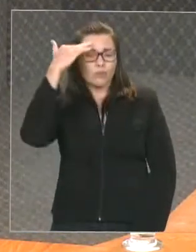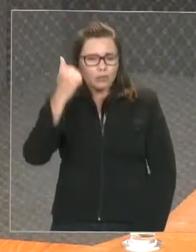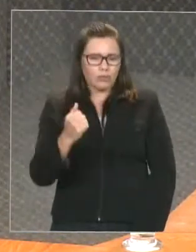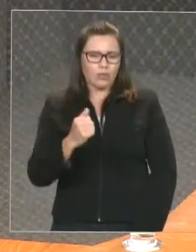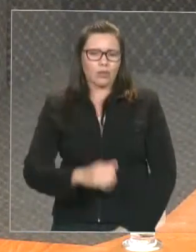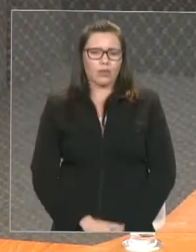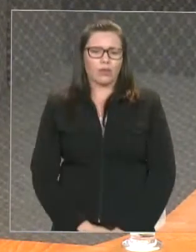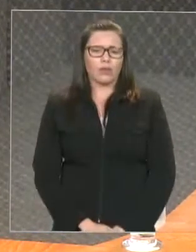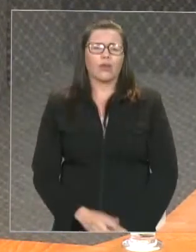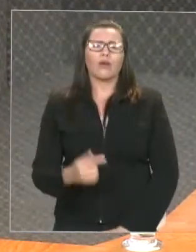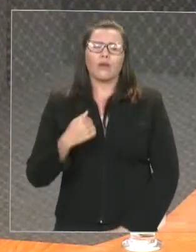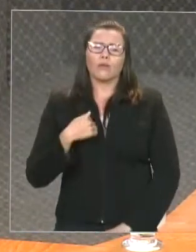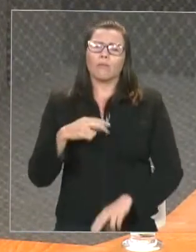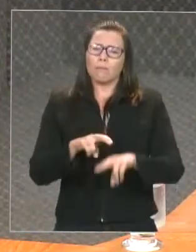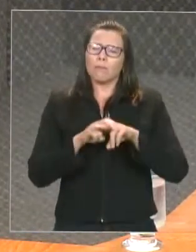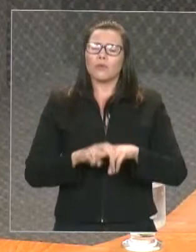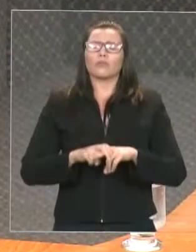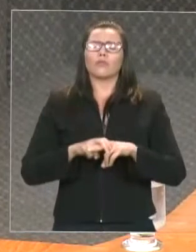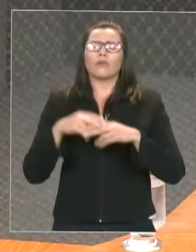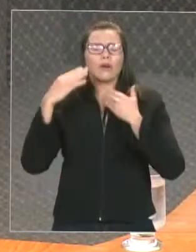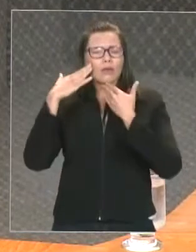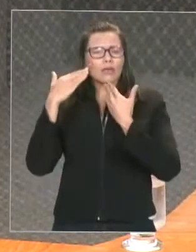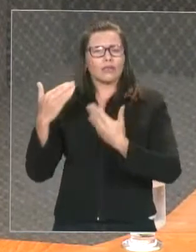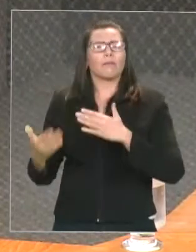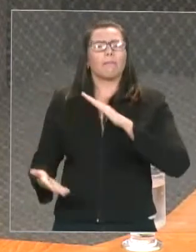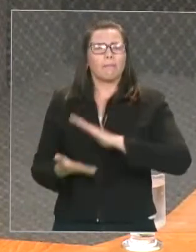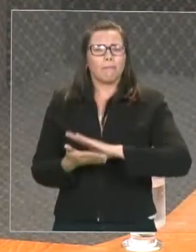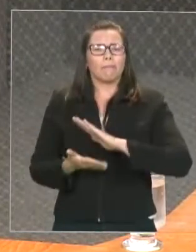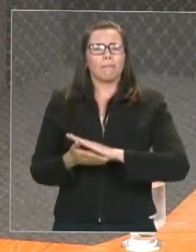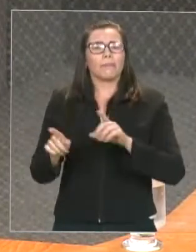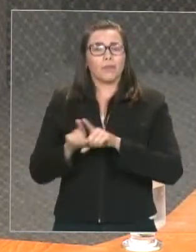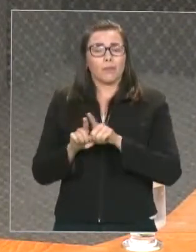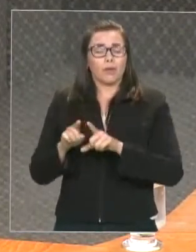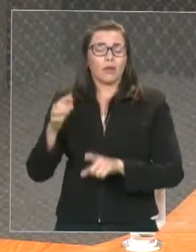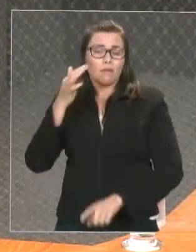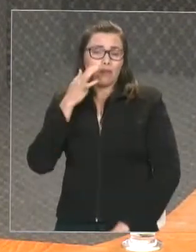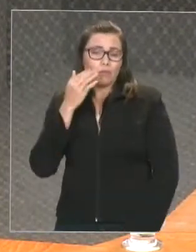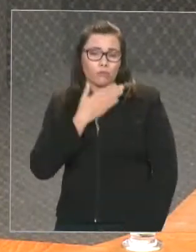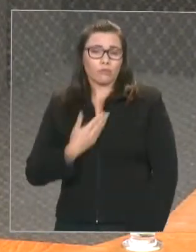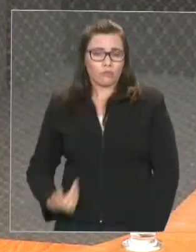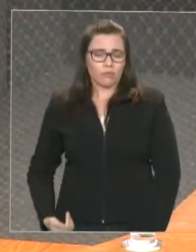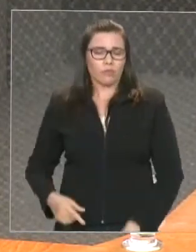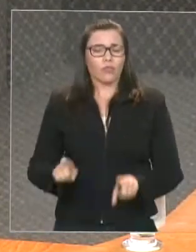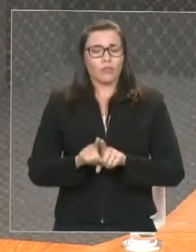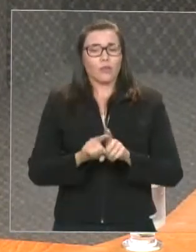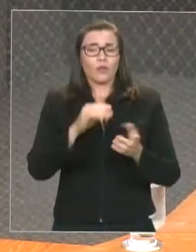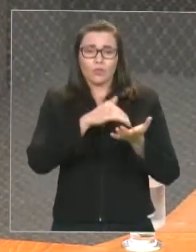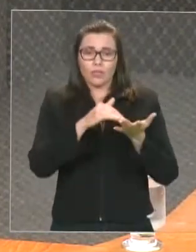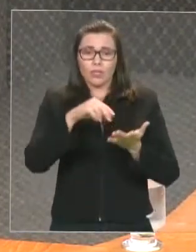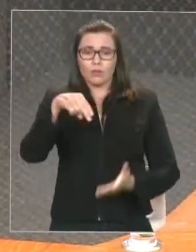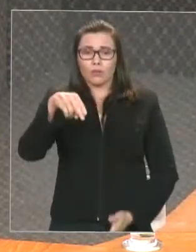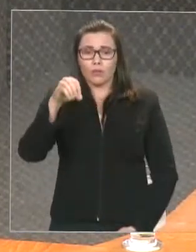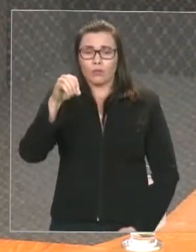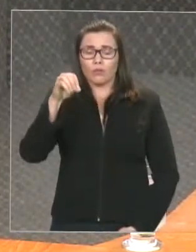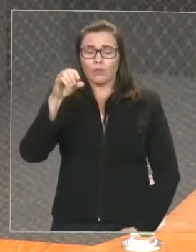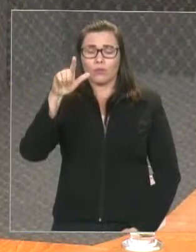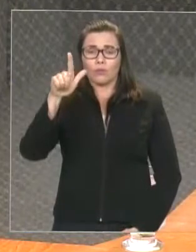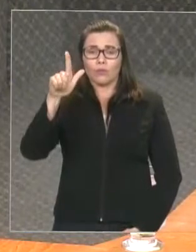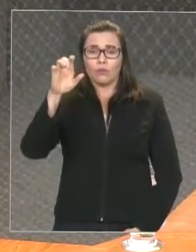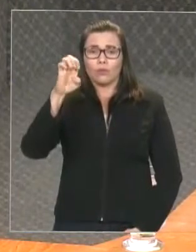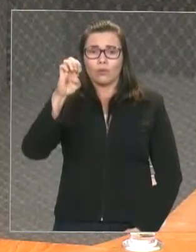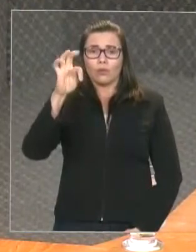pedido nosso. A gente quer agradecer e parabenizar ao governador Flávio Dino, ao secretário Cleito Noleto, por essa atitude tão honrosa,